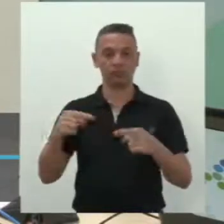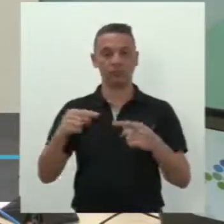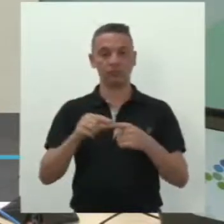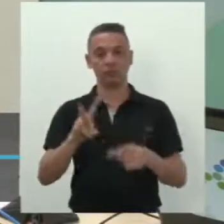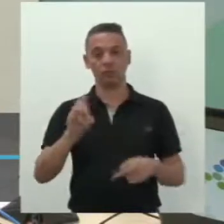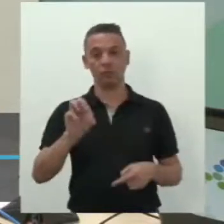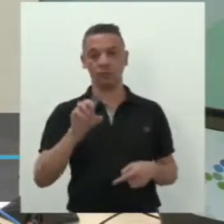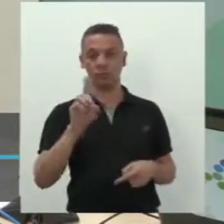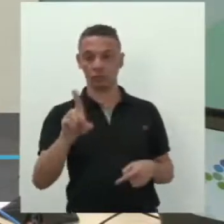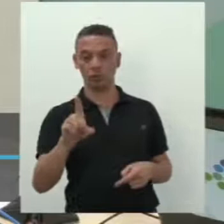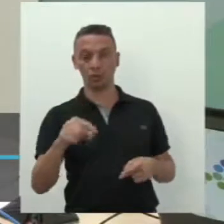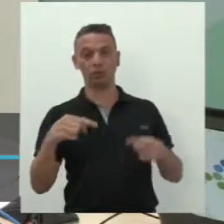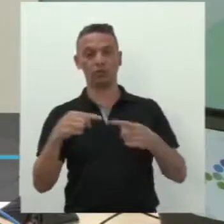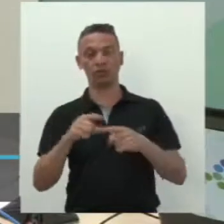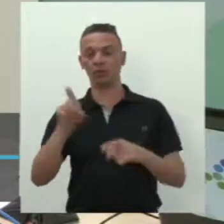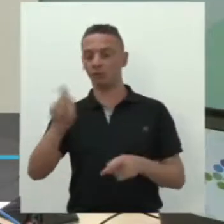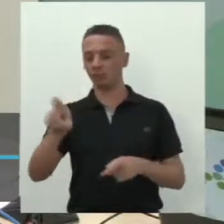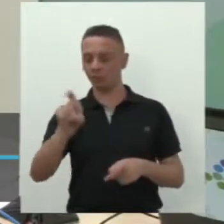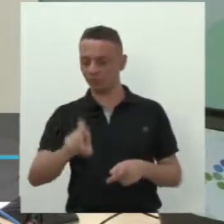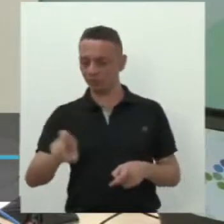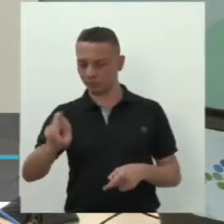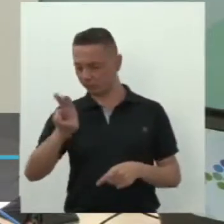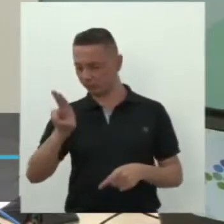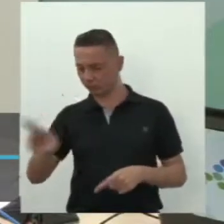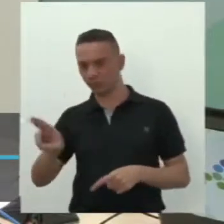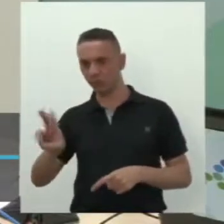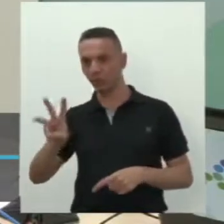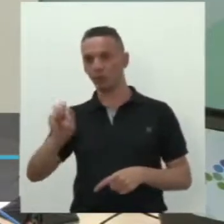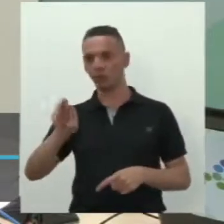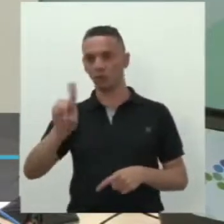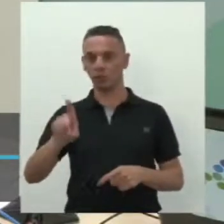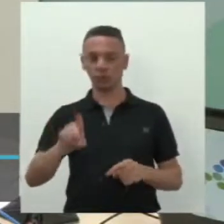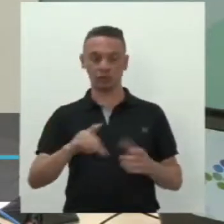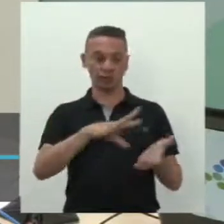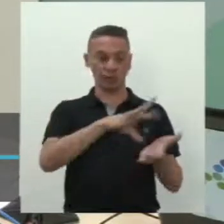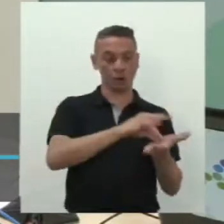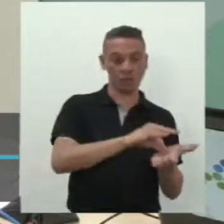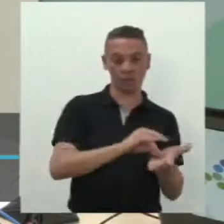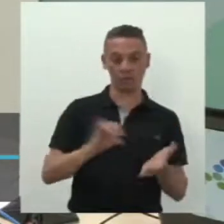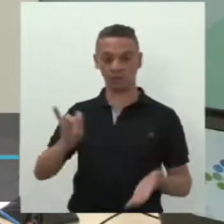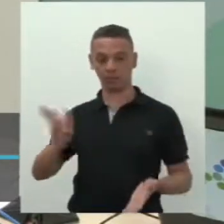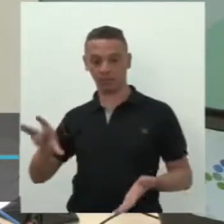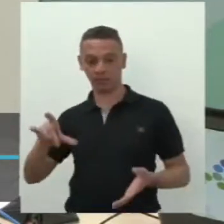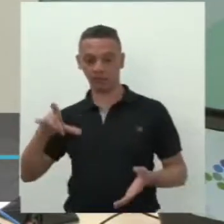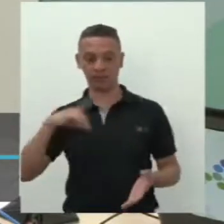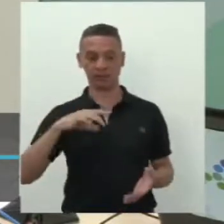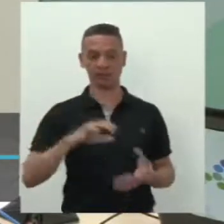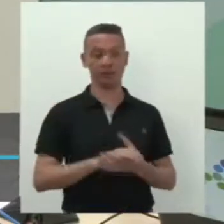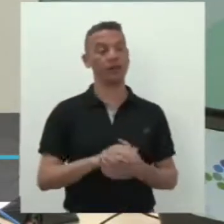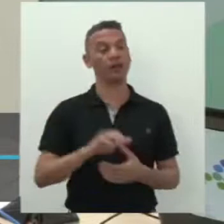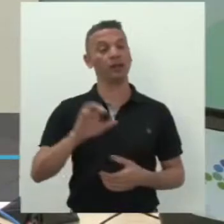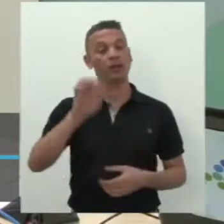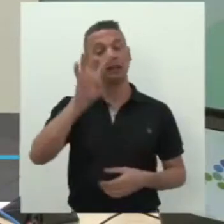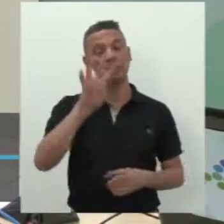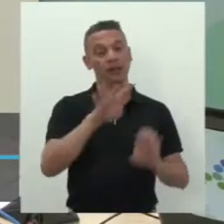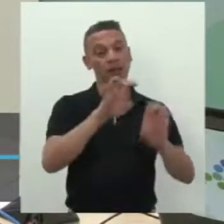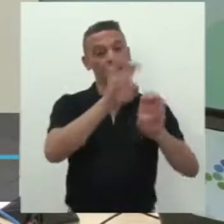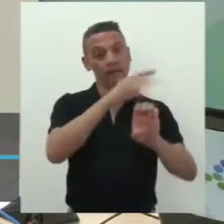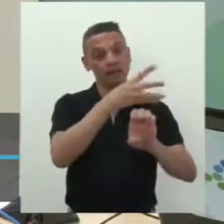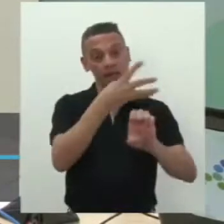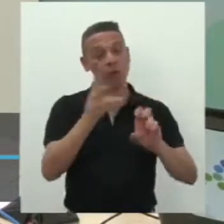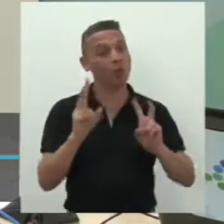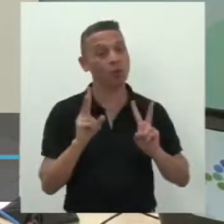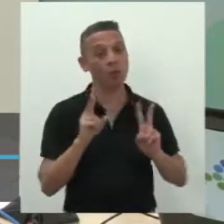Word, deixa o cursor ativo lá no Word, Ctrl V ou botão direito colar. No Excel, mesmíssima coisa. A